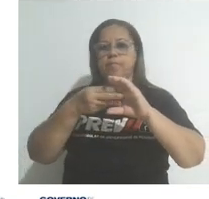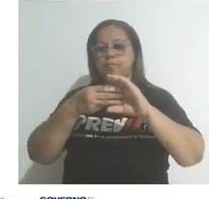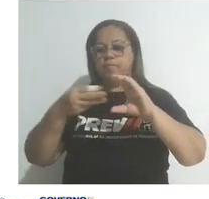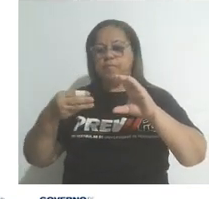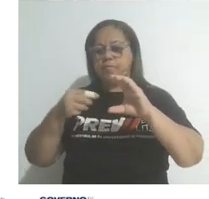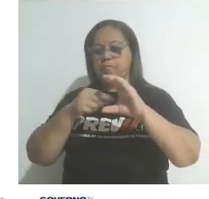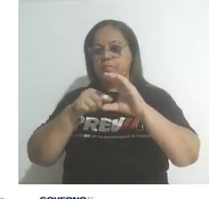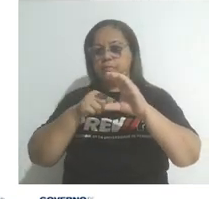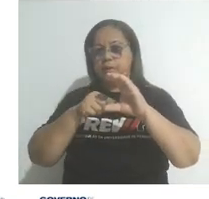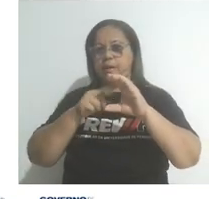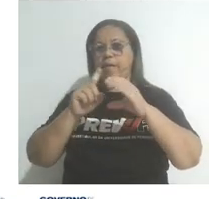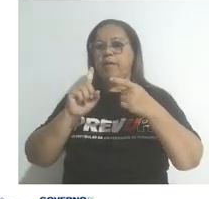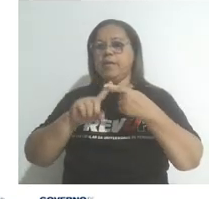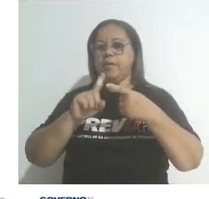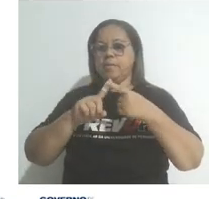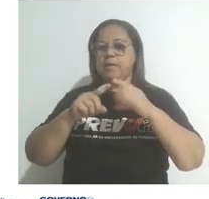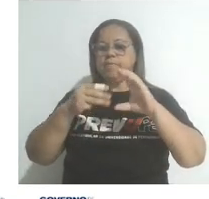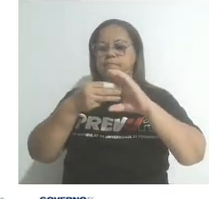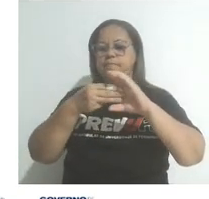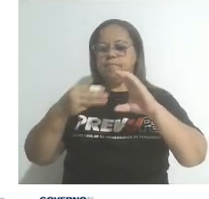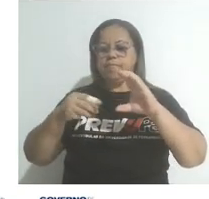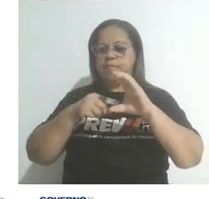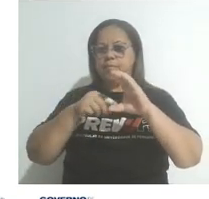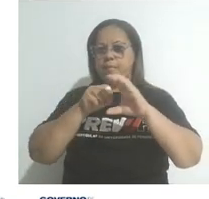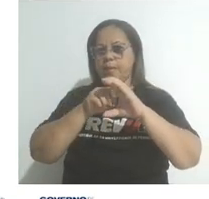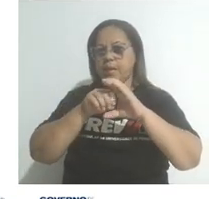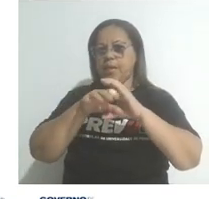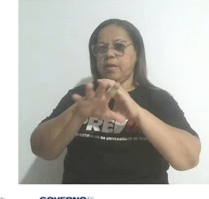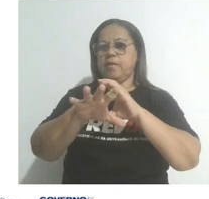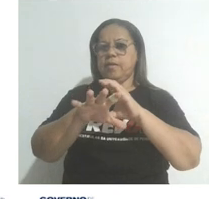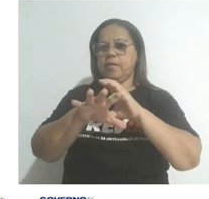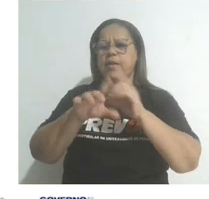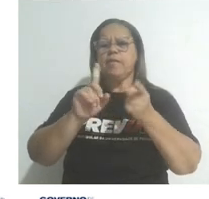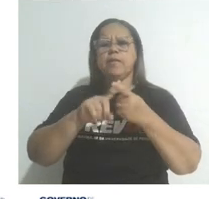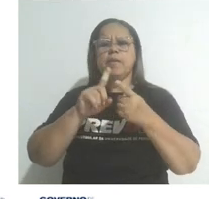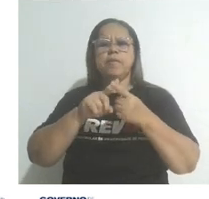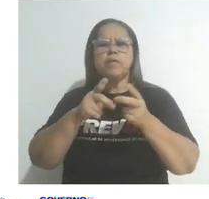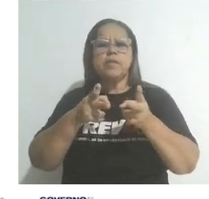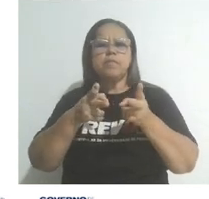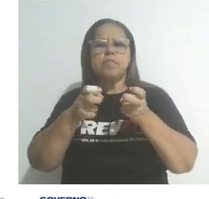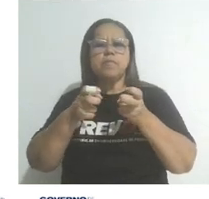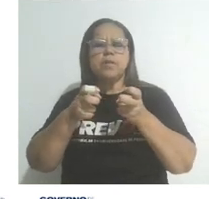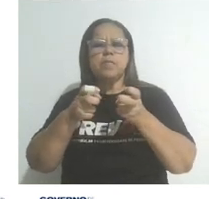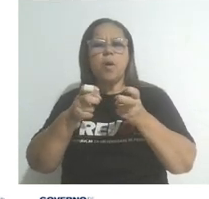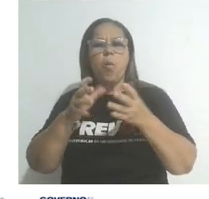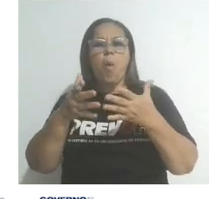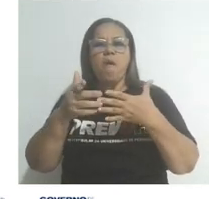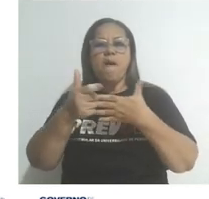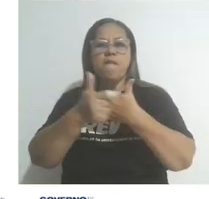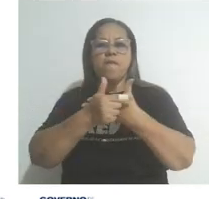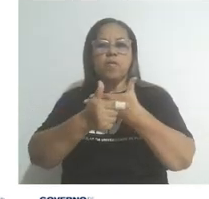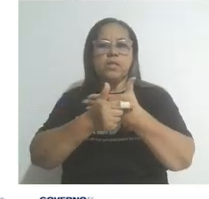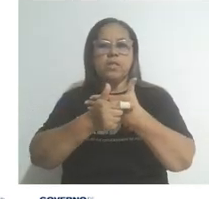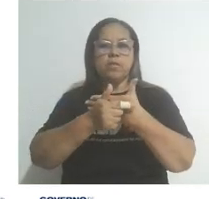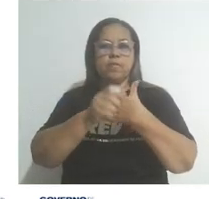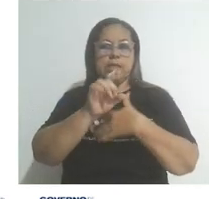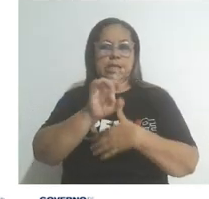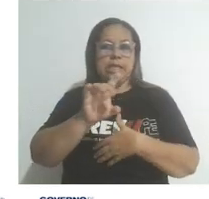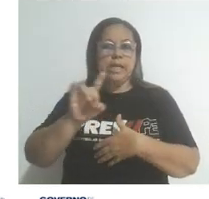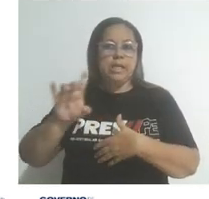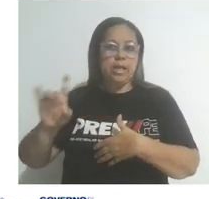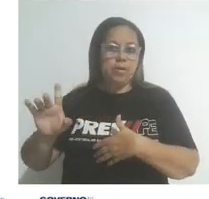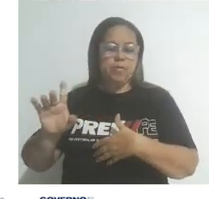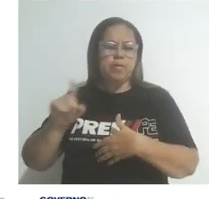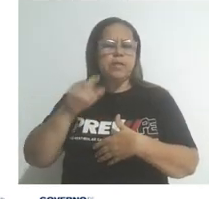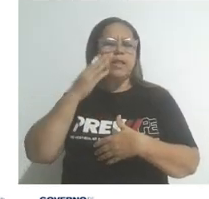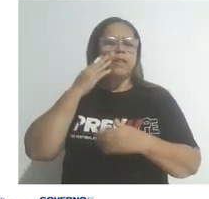das células eucariontes. Segundo, pessoal, é importante que vocês identifiquem qual a função de cada uma dessas estruturas, tá? É